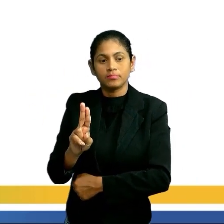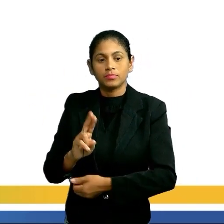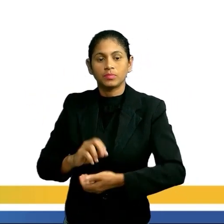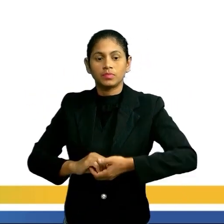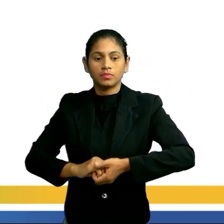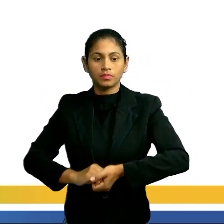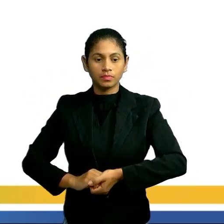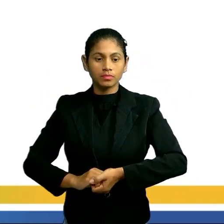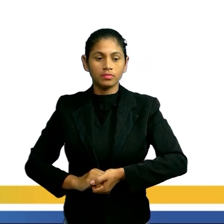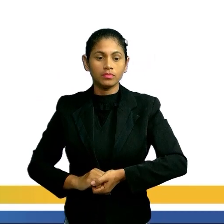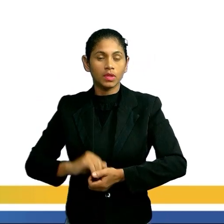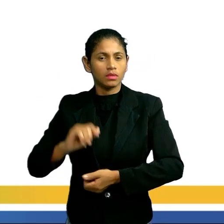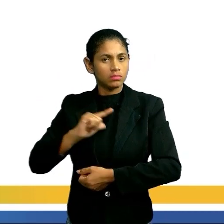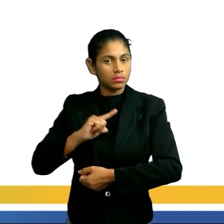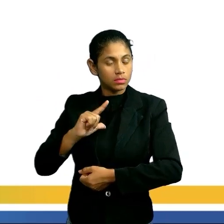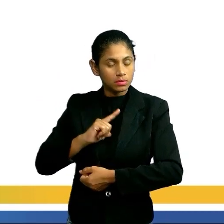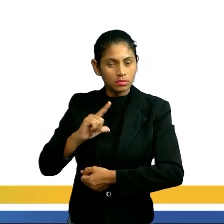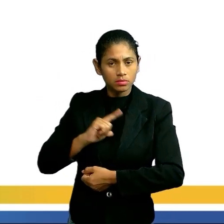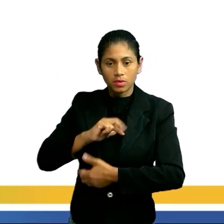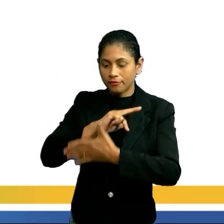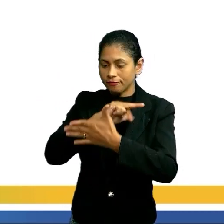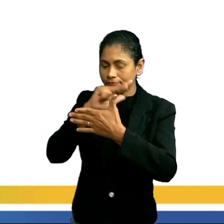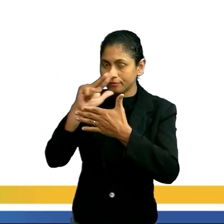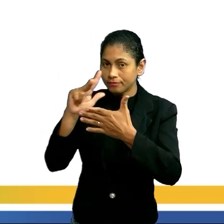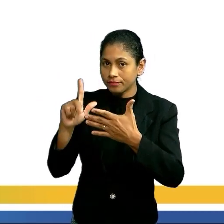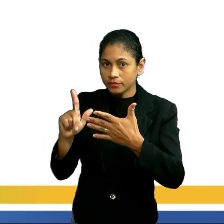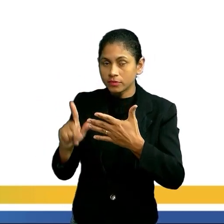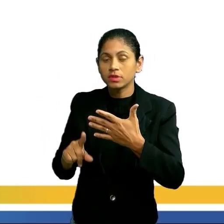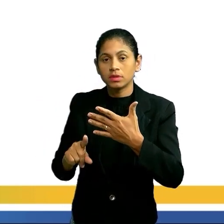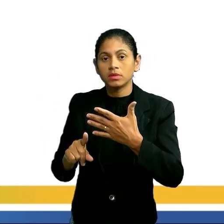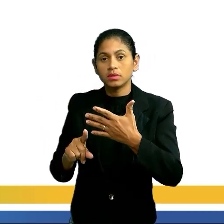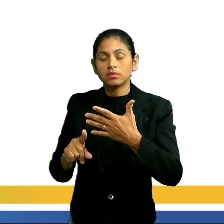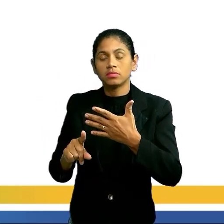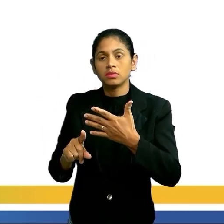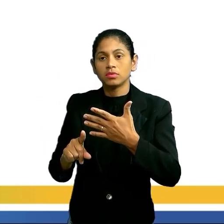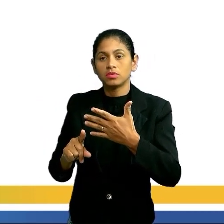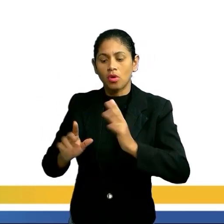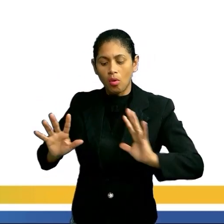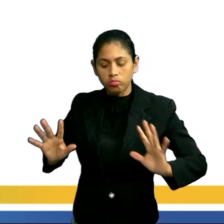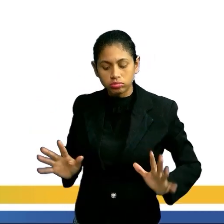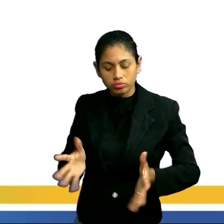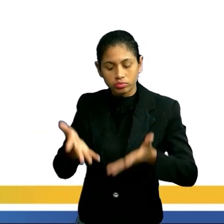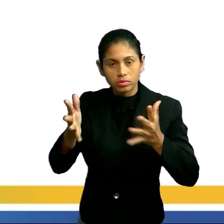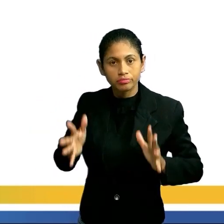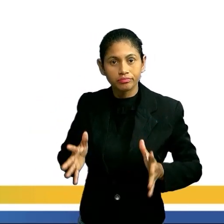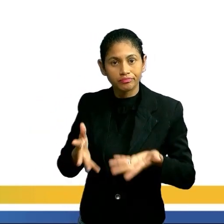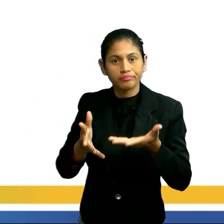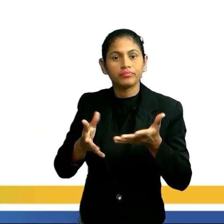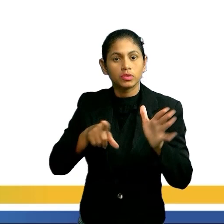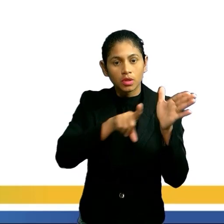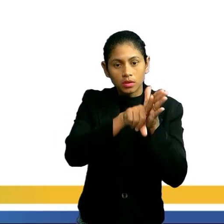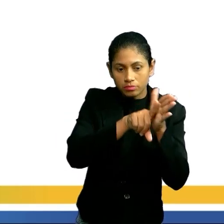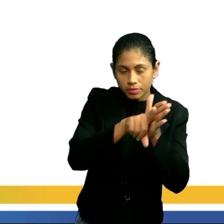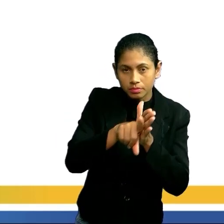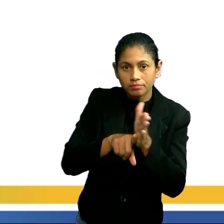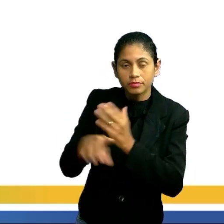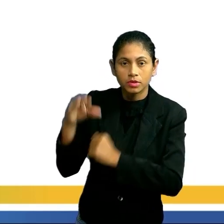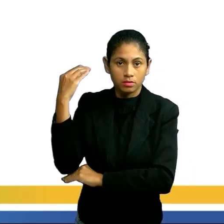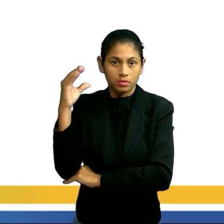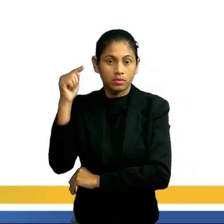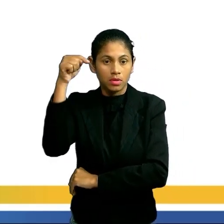virou BNDES. Né? Ela tinha como intenção o quê? Incentivar a pesquisa científica no